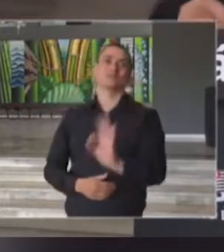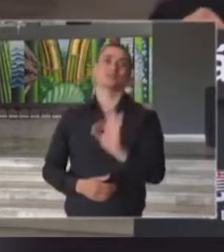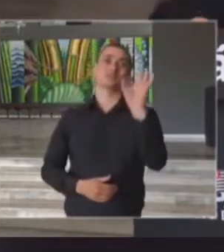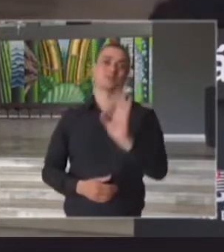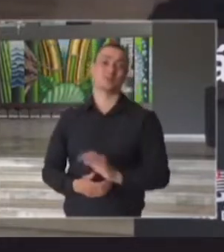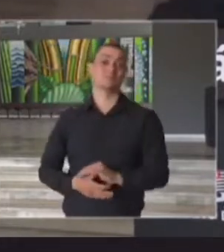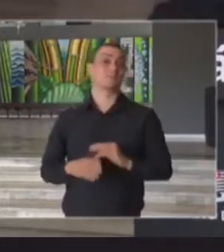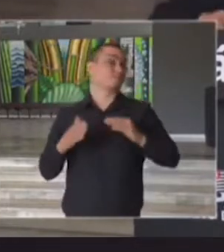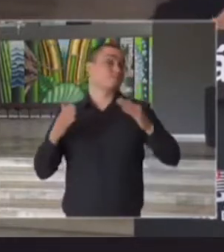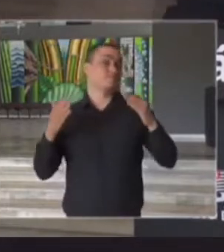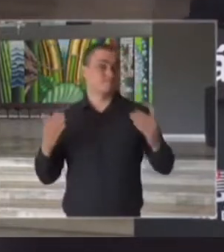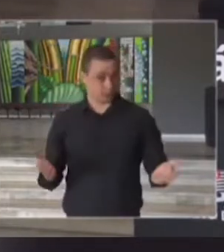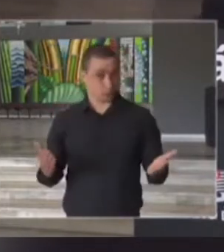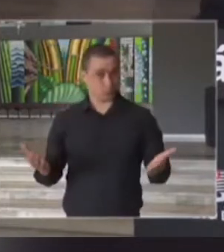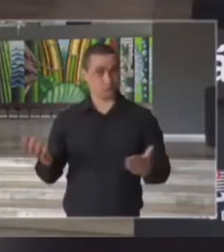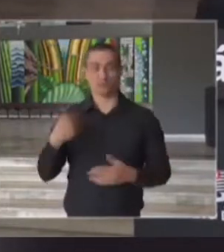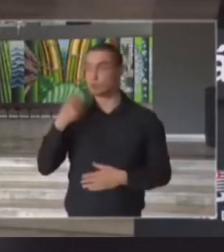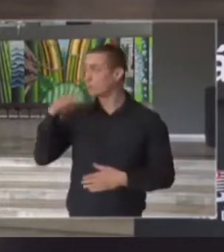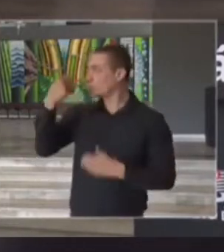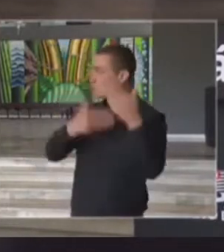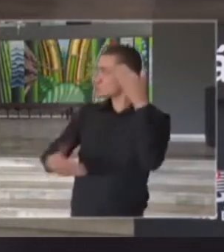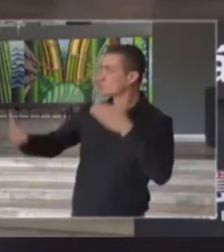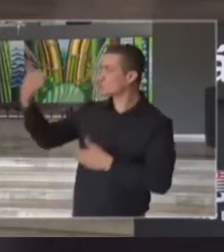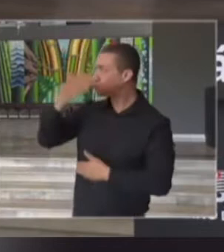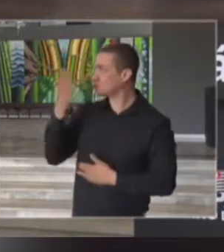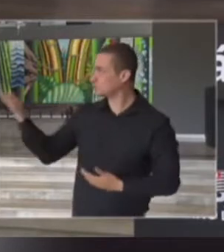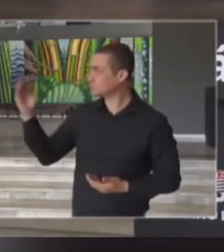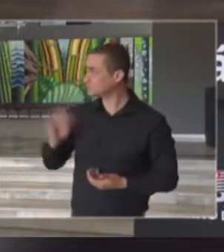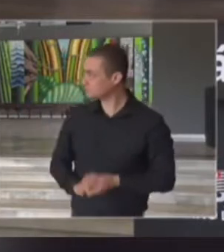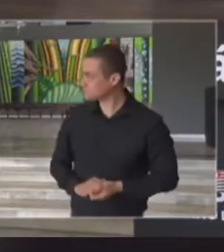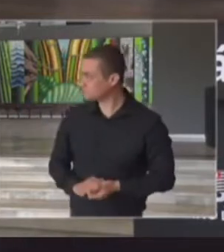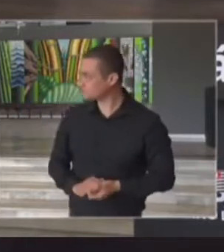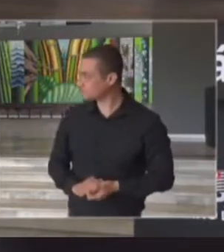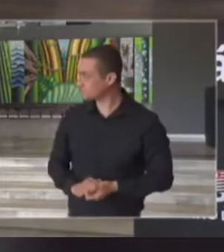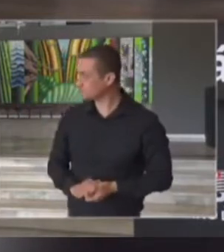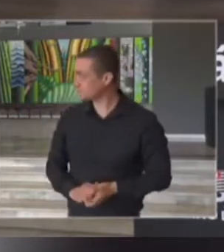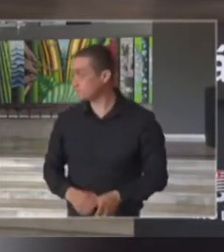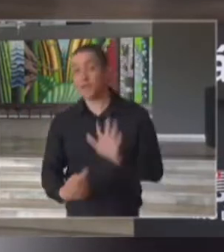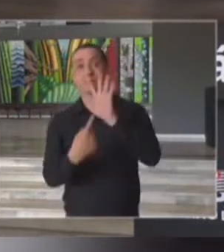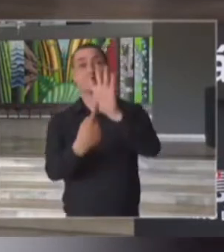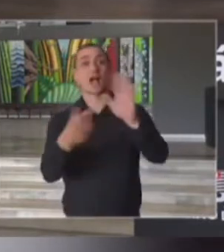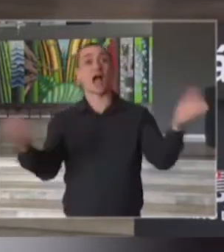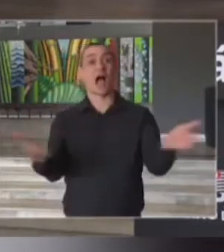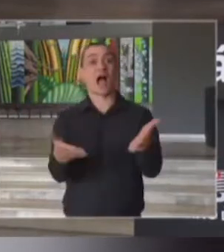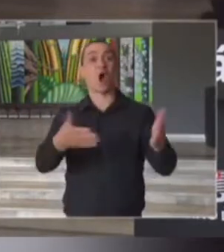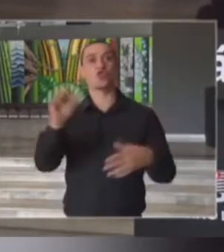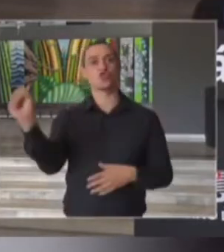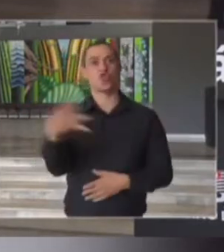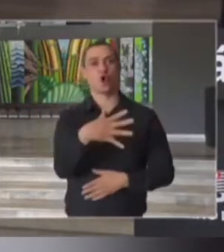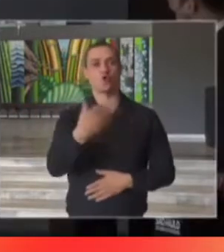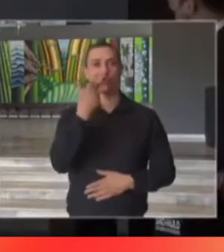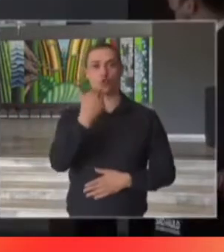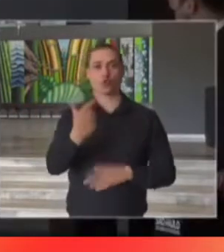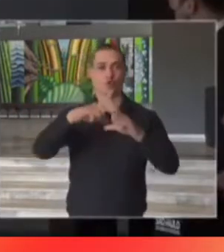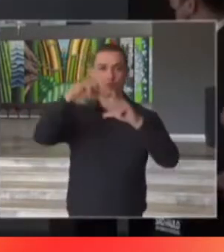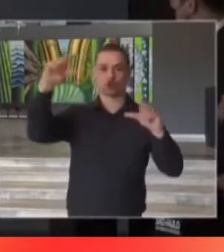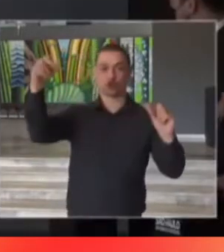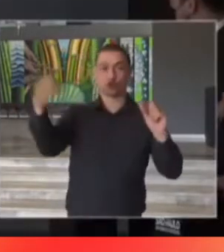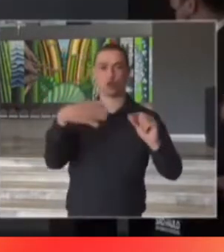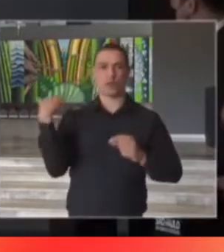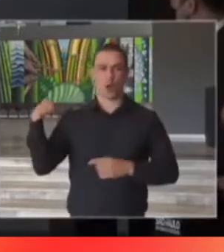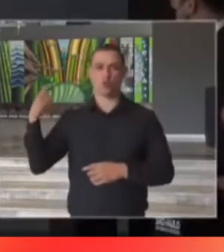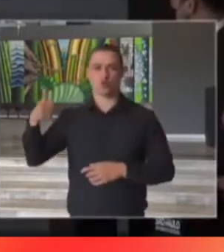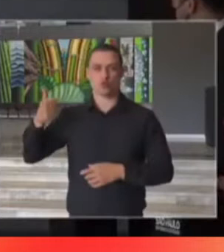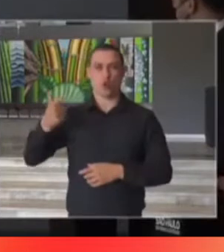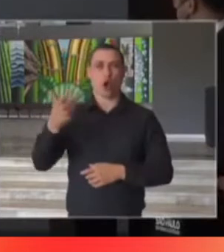78,3%. Com isso, eu queria passar para a próxima página e mostrar qual que é a nova atualização. Então, é a